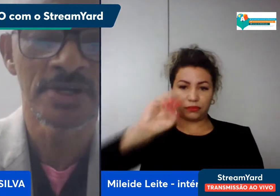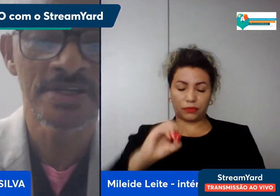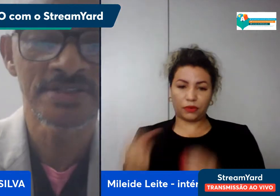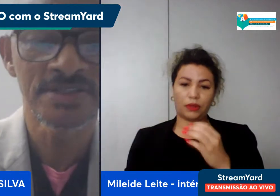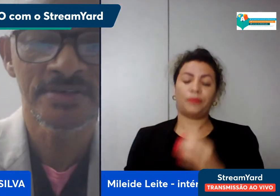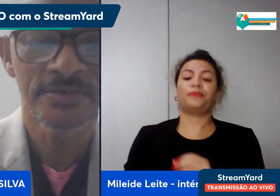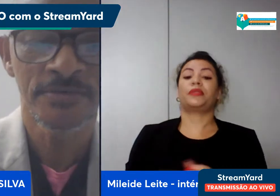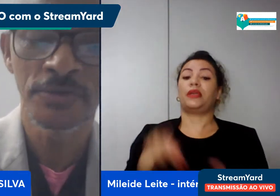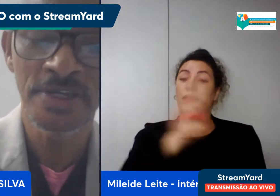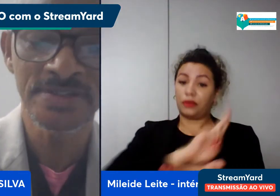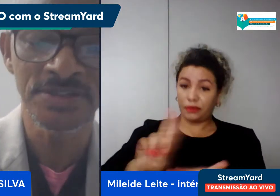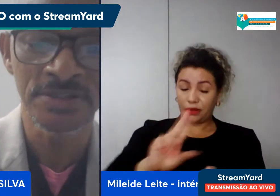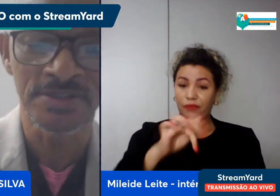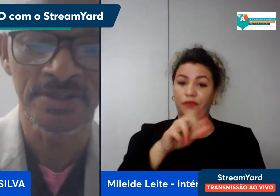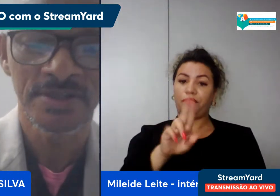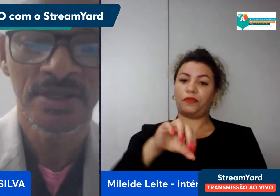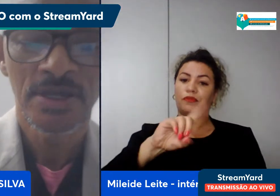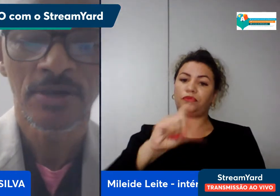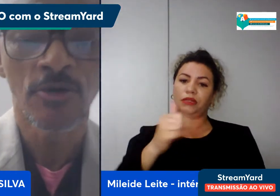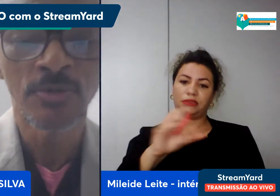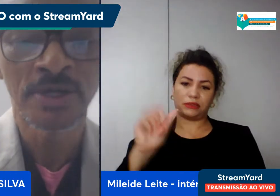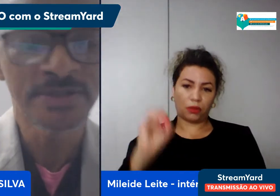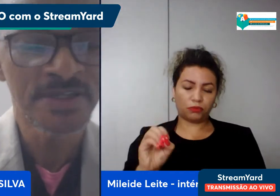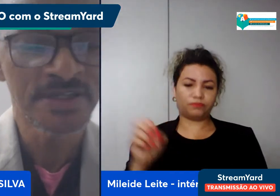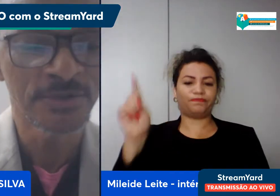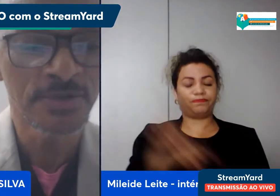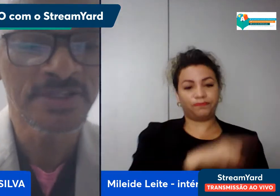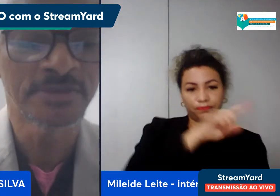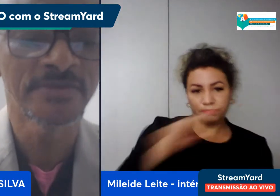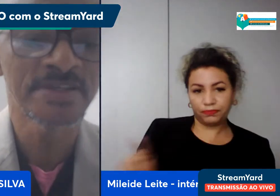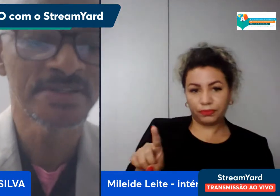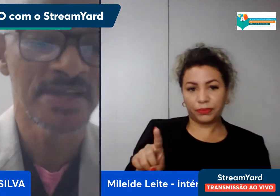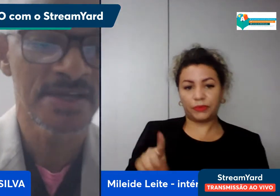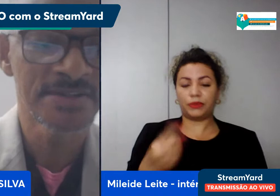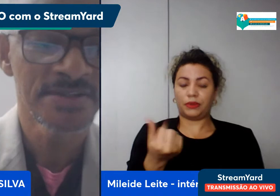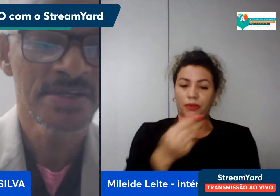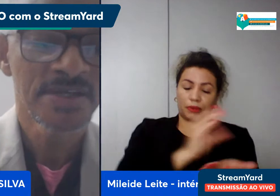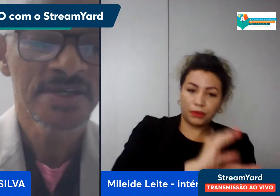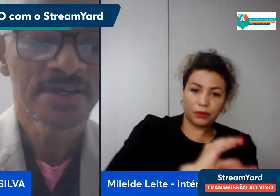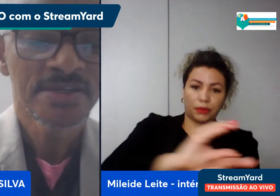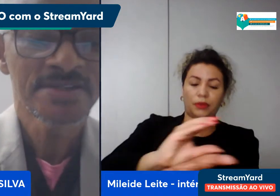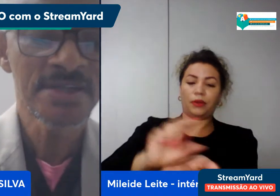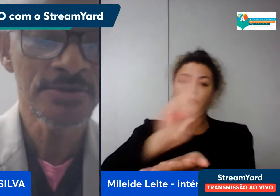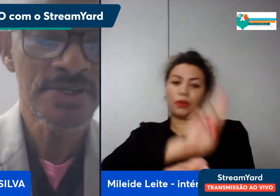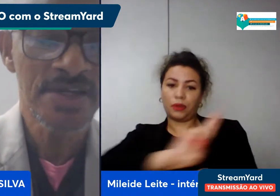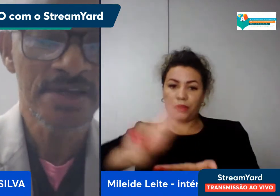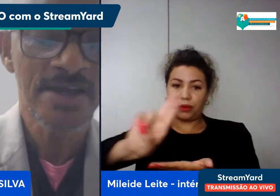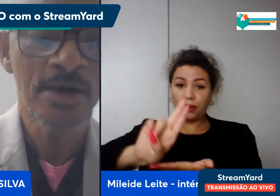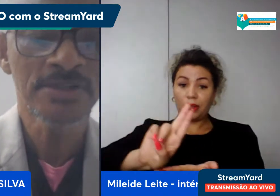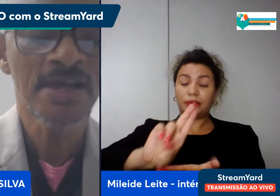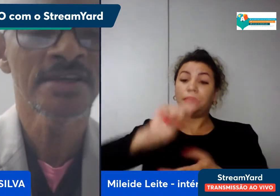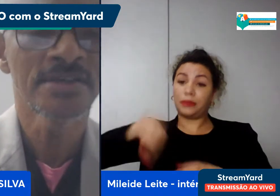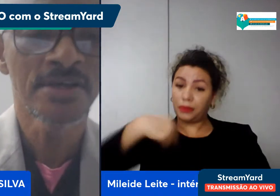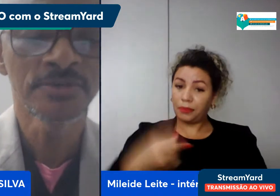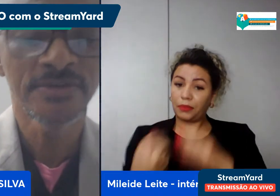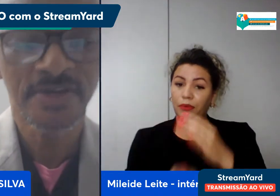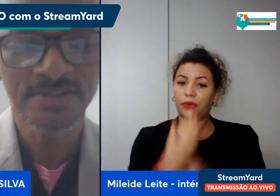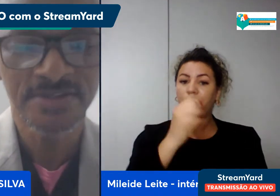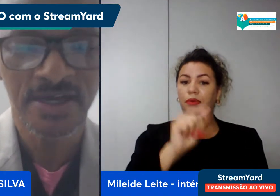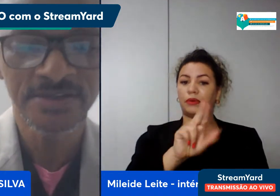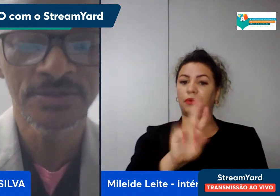do Sudoeste foi extinta como mantenedora da universidade, sendo criada a